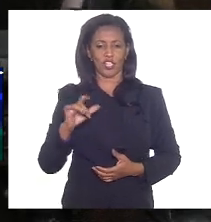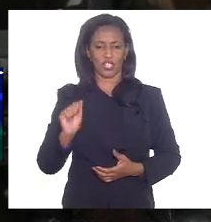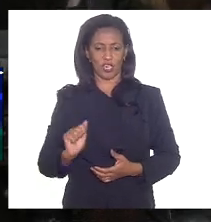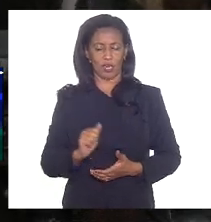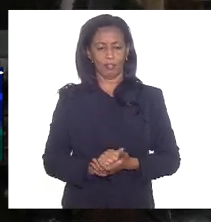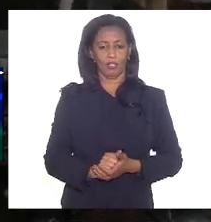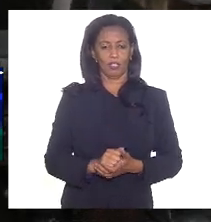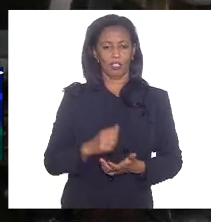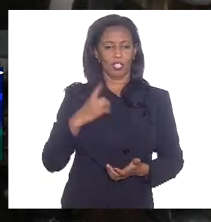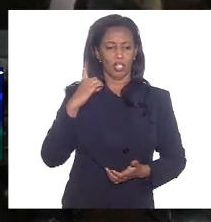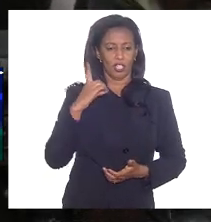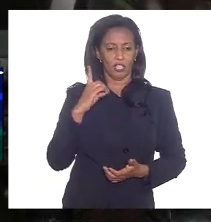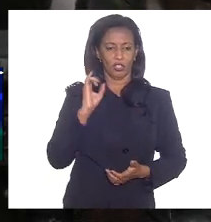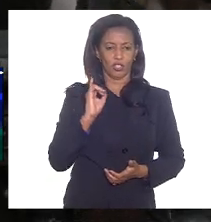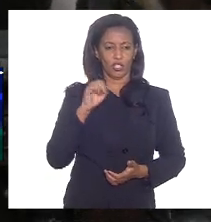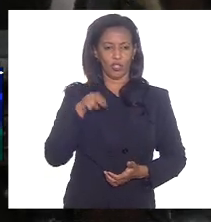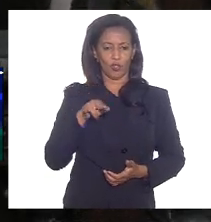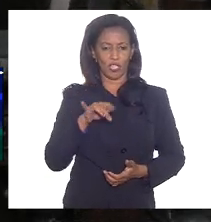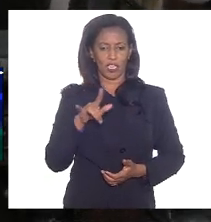Deputado Dionísio Lins.